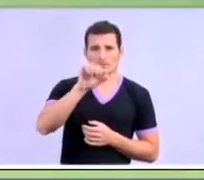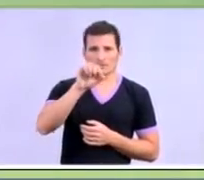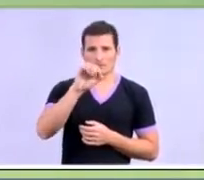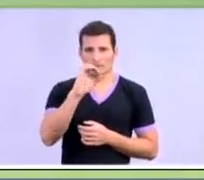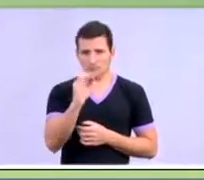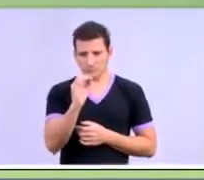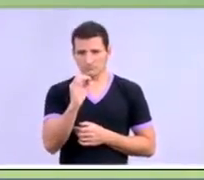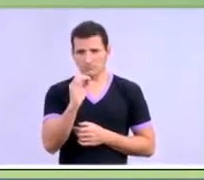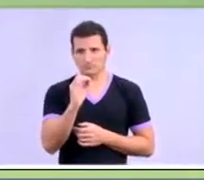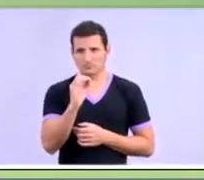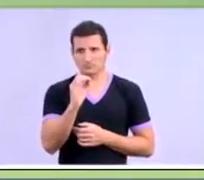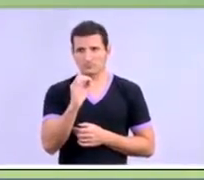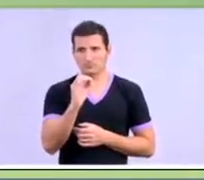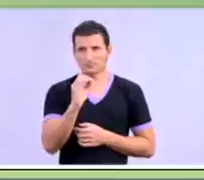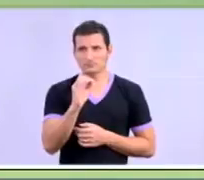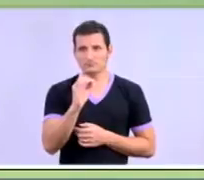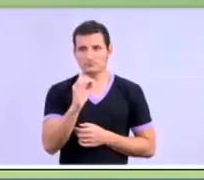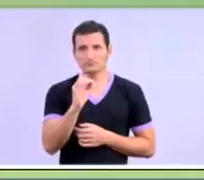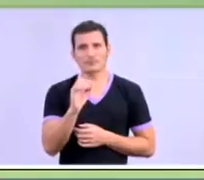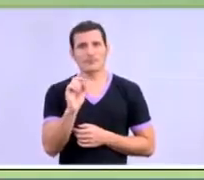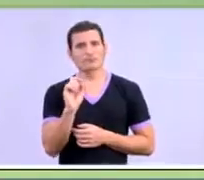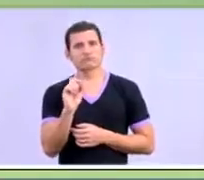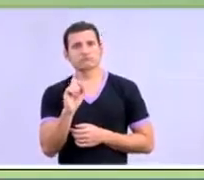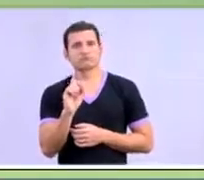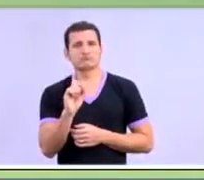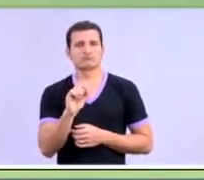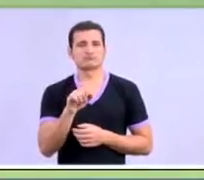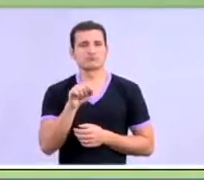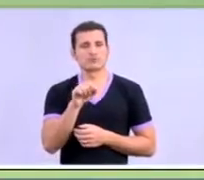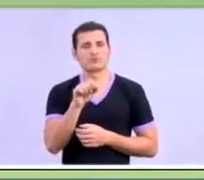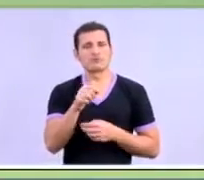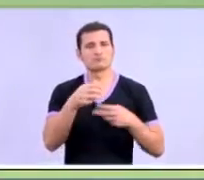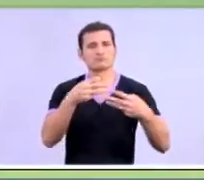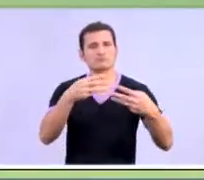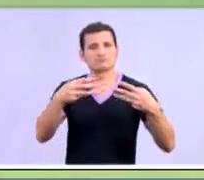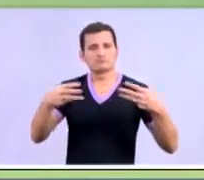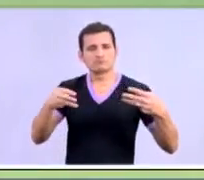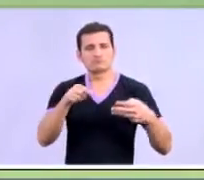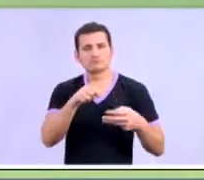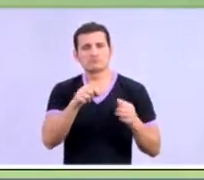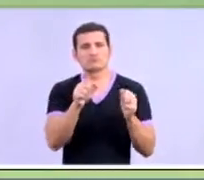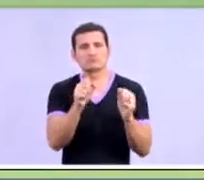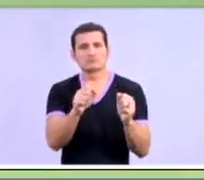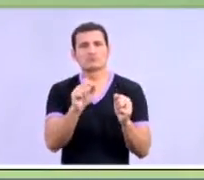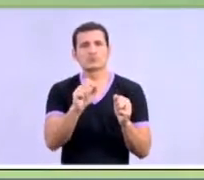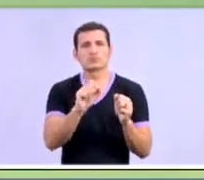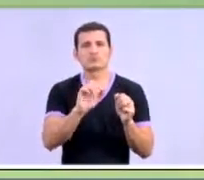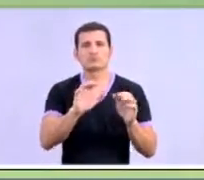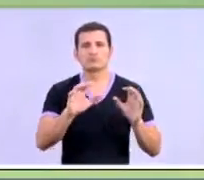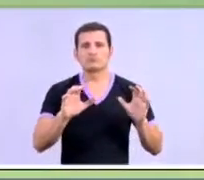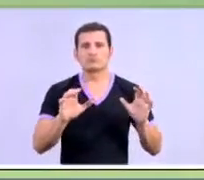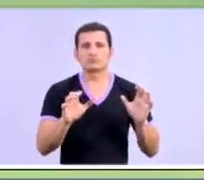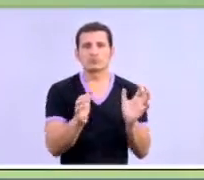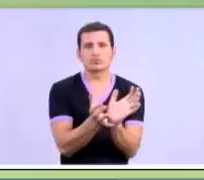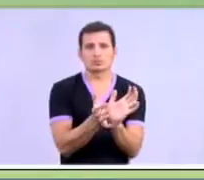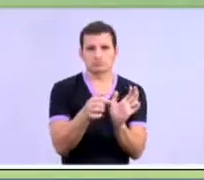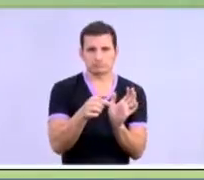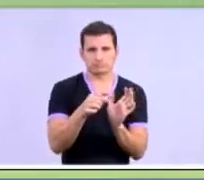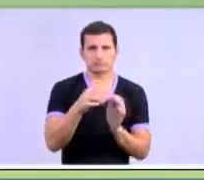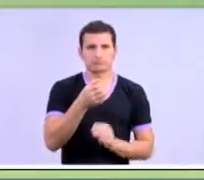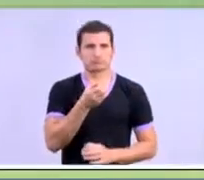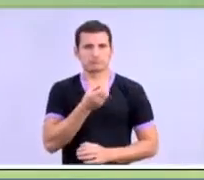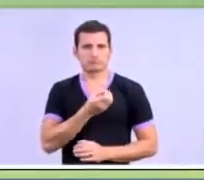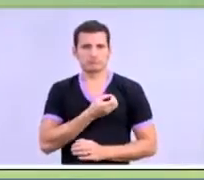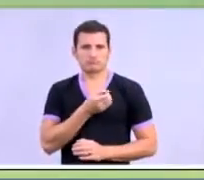podem conhecer, para fornecer uma estrutura na qual se pudesse construir um conjunto de protocolos